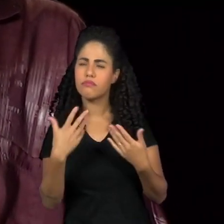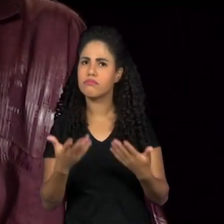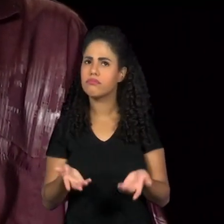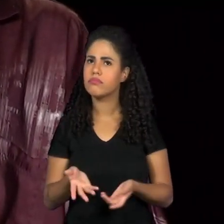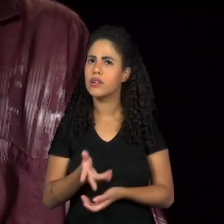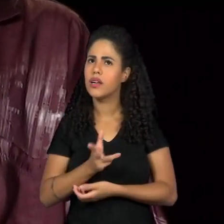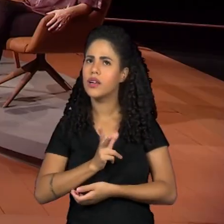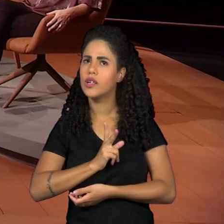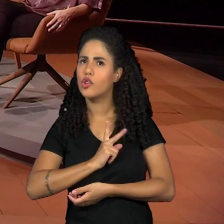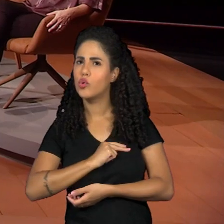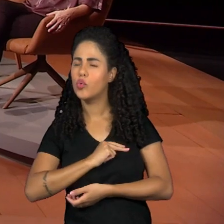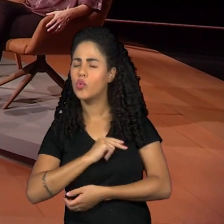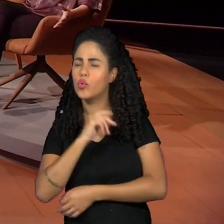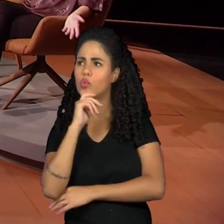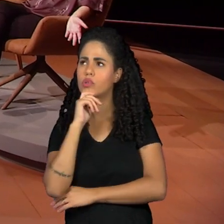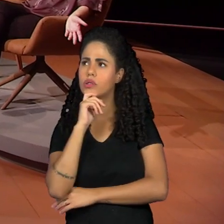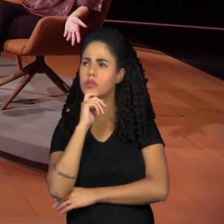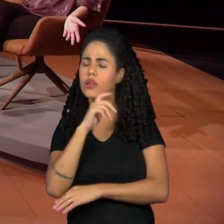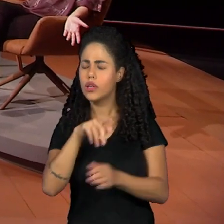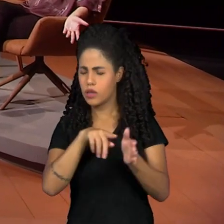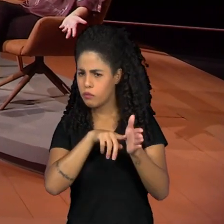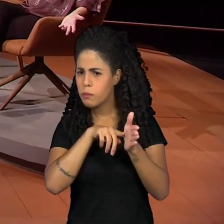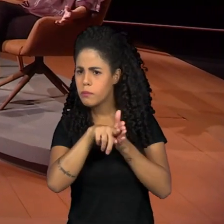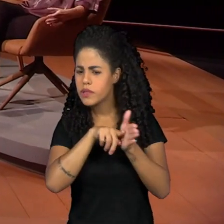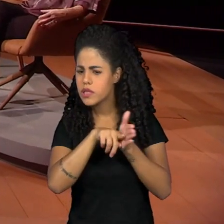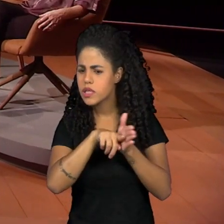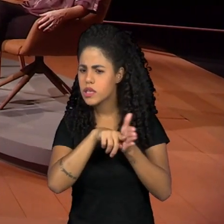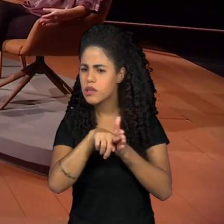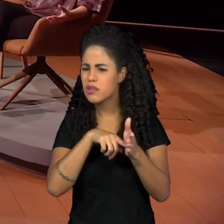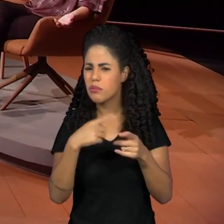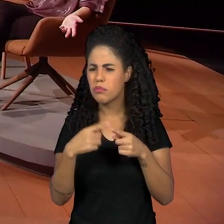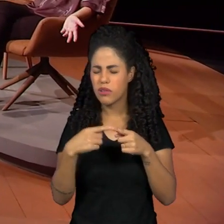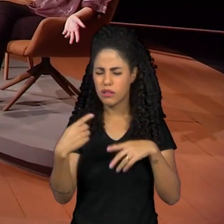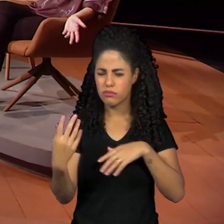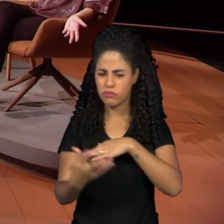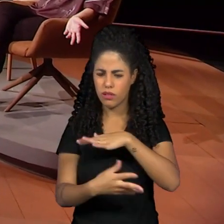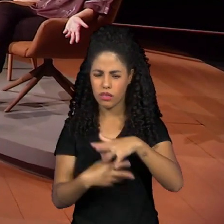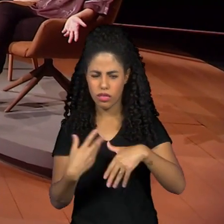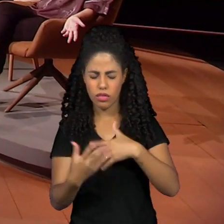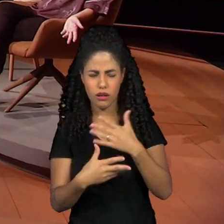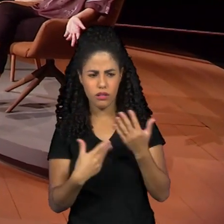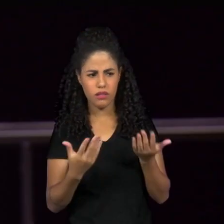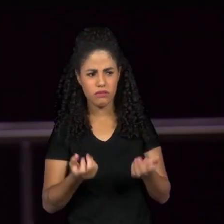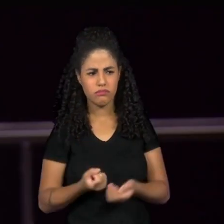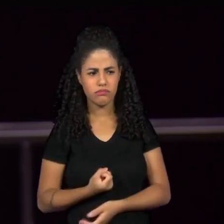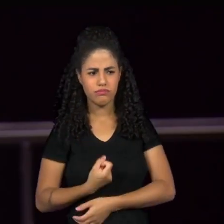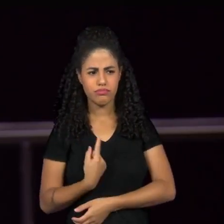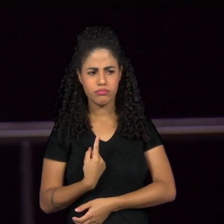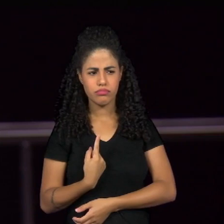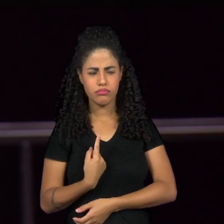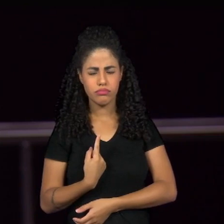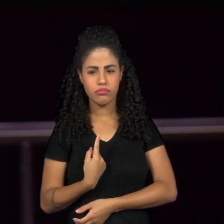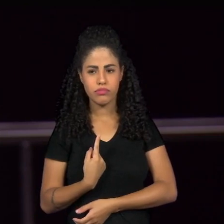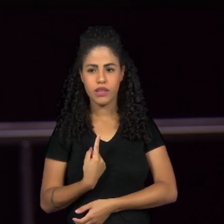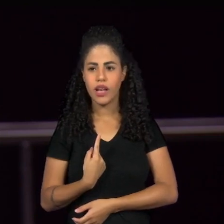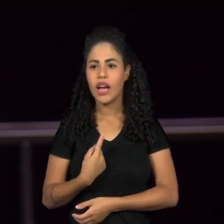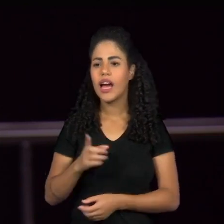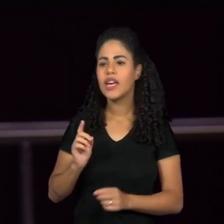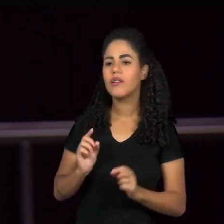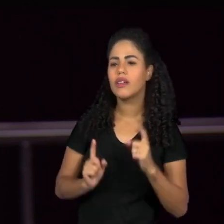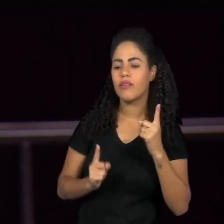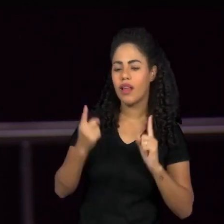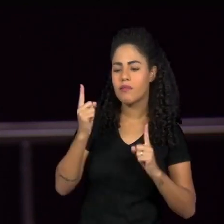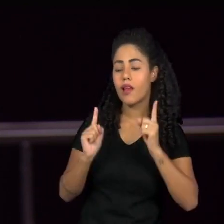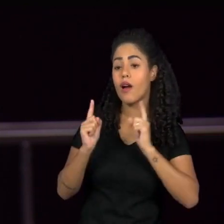nossa, Teresa, deixa eu pesquisar, né, porque Baderna e tal. E aí eu estava em Milão por